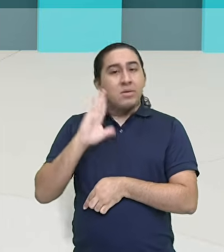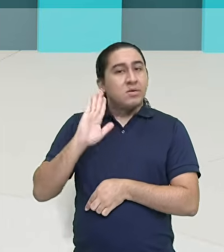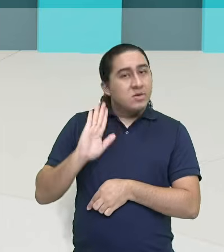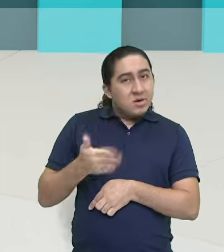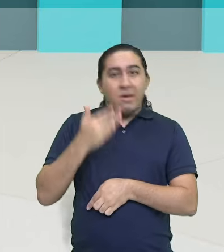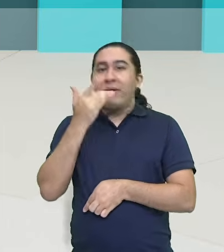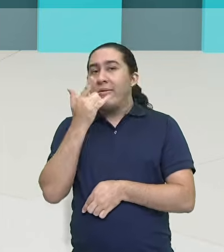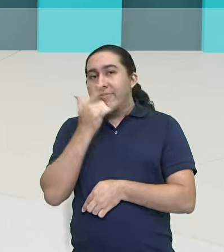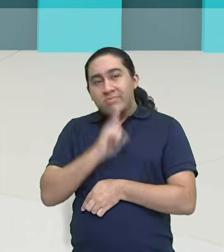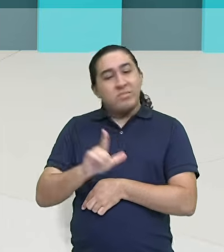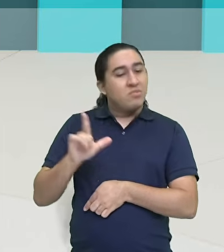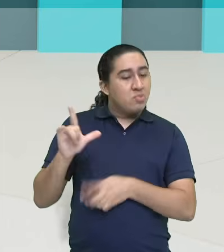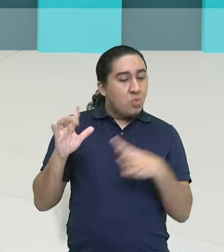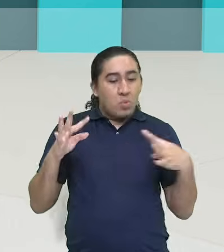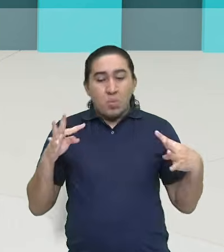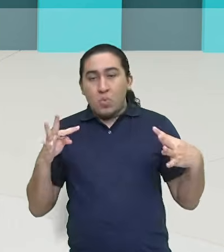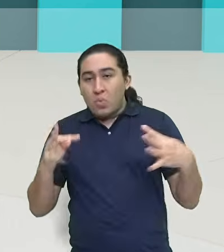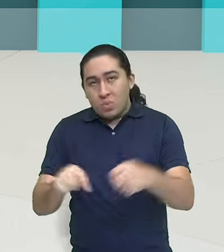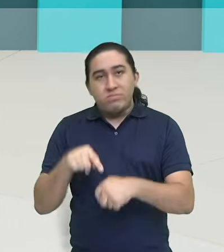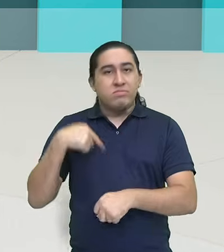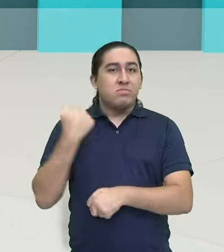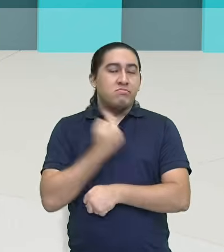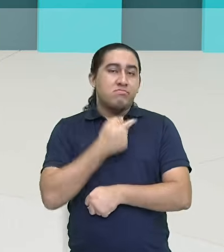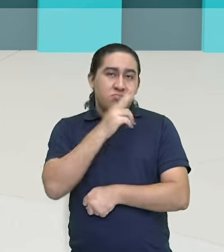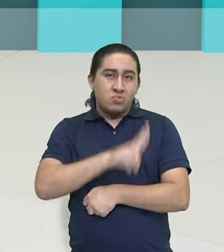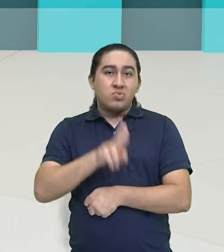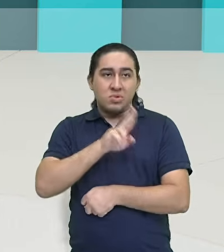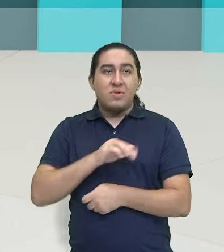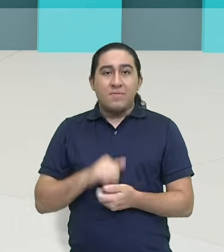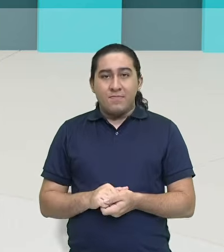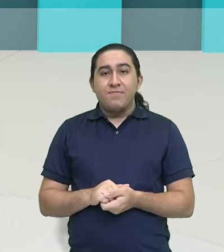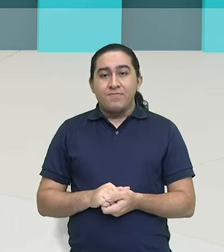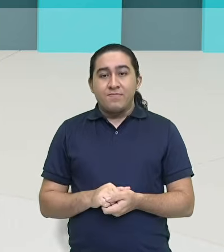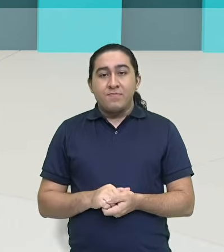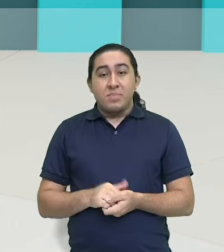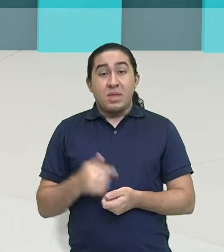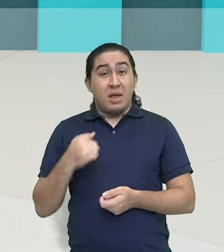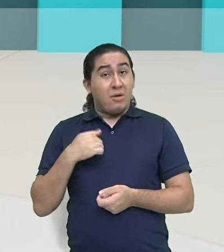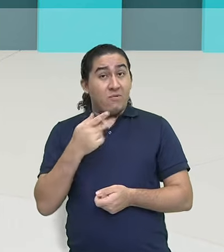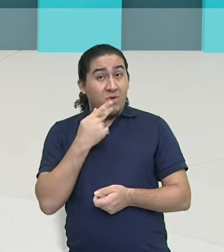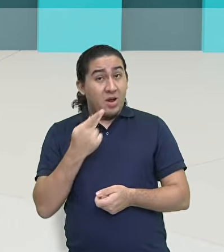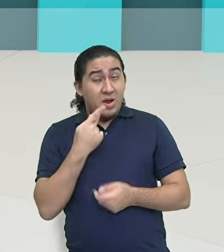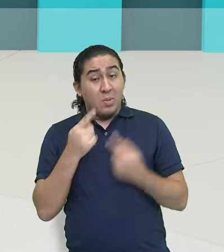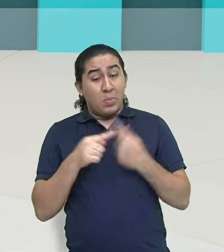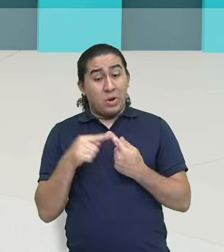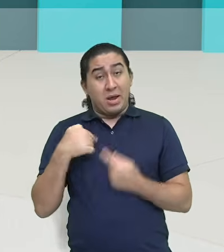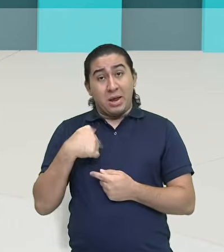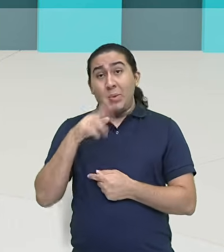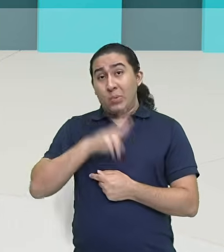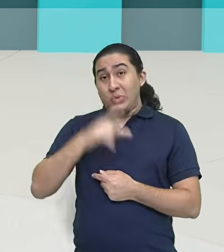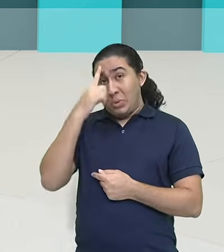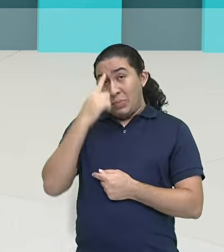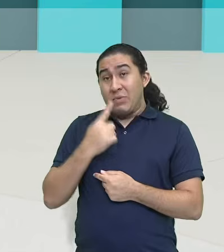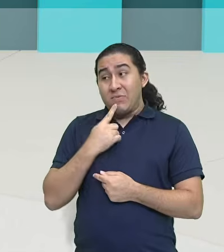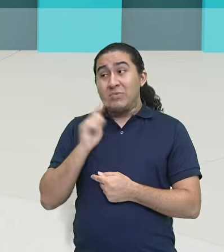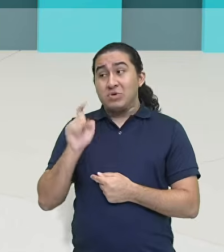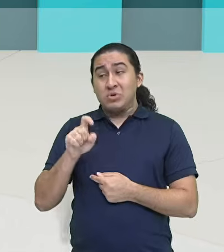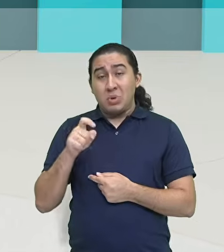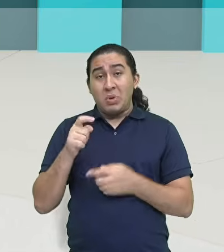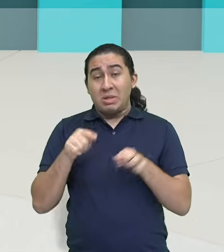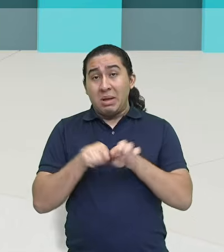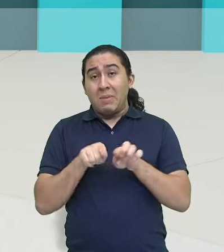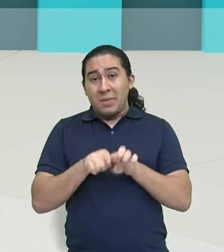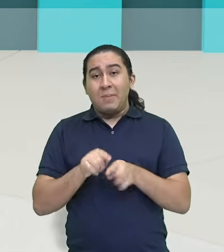mesmo do território e nós consumimos bastante. Eu falo por mim, porque eu também sou usuária, não é? E aí o